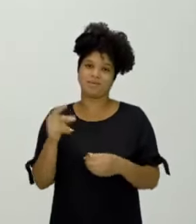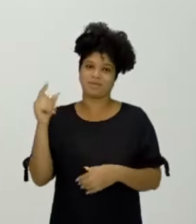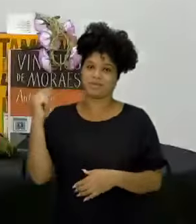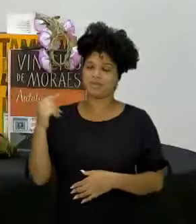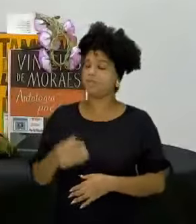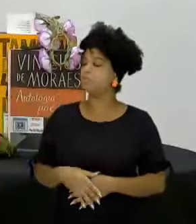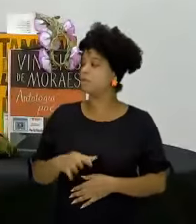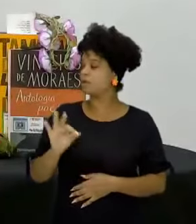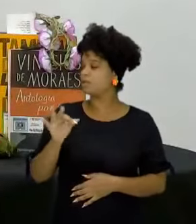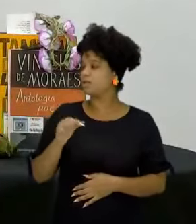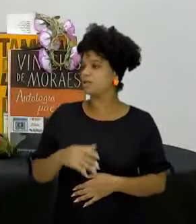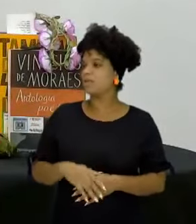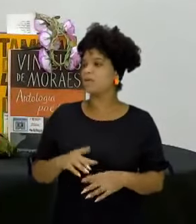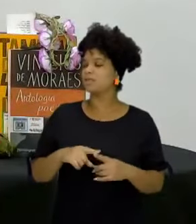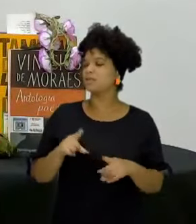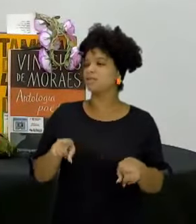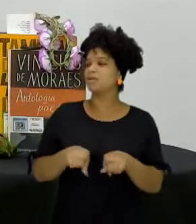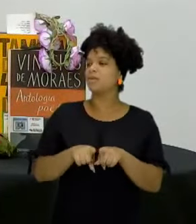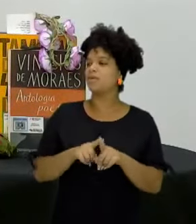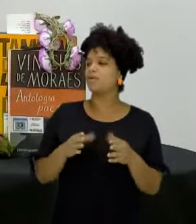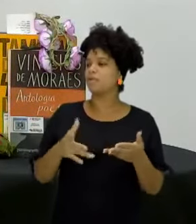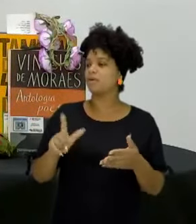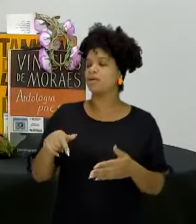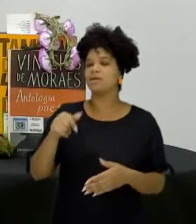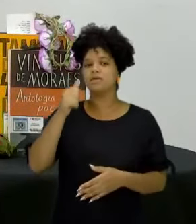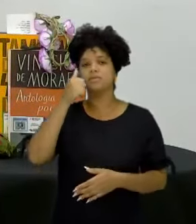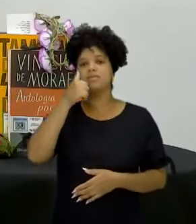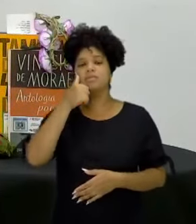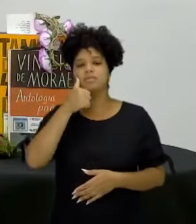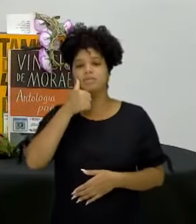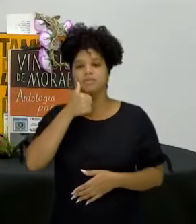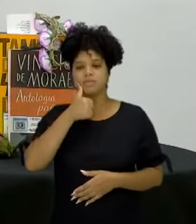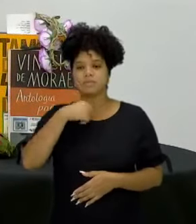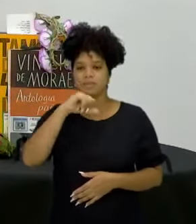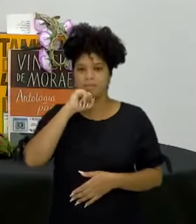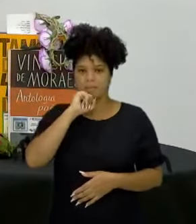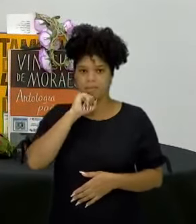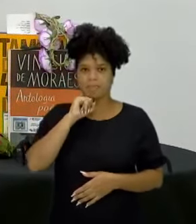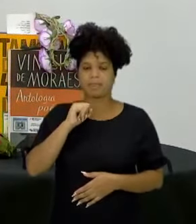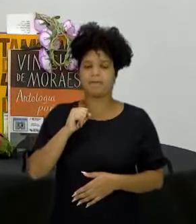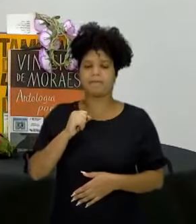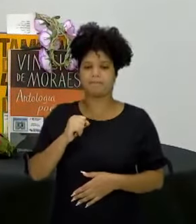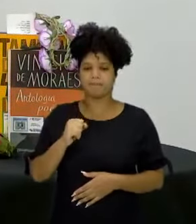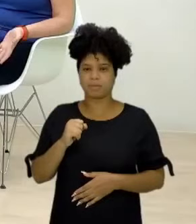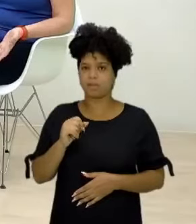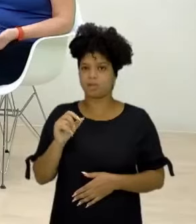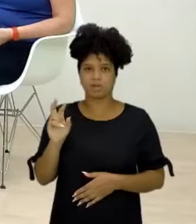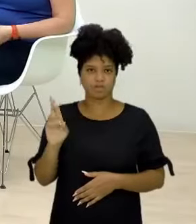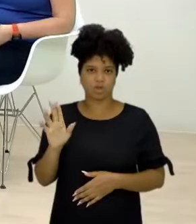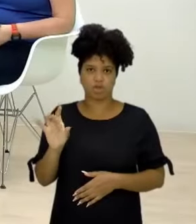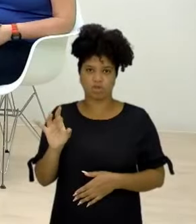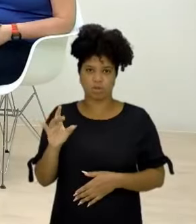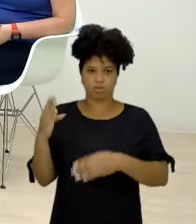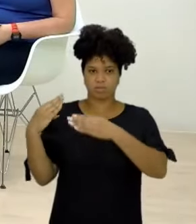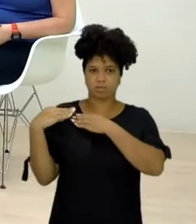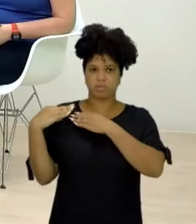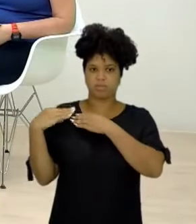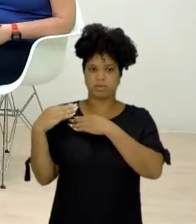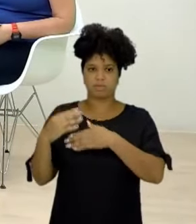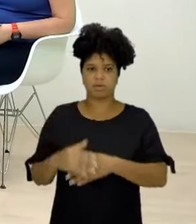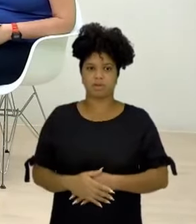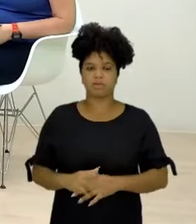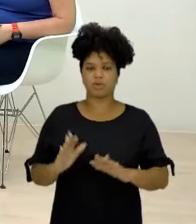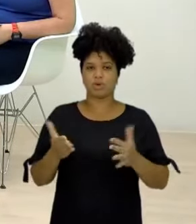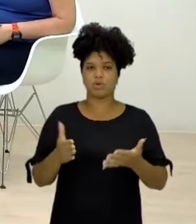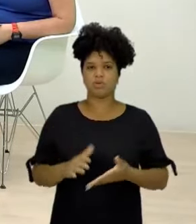de maternidade também, né? Maternidade, tem né? Que ser uma até mulher hoje, né? Para acolher isso. Isso é tão... Desvio,